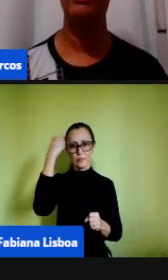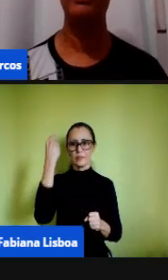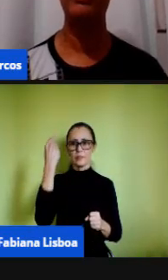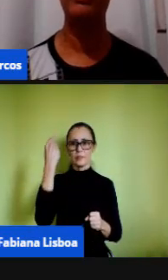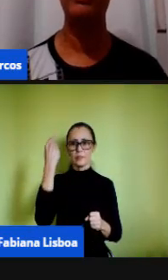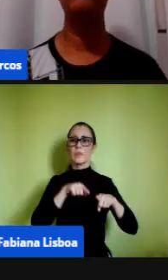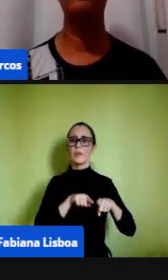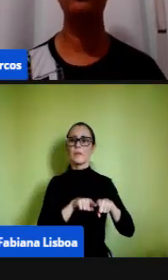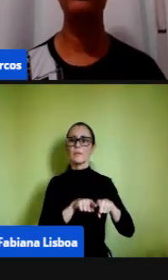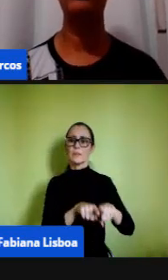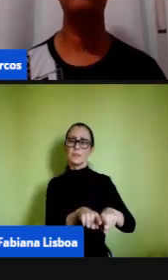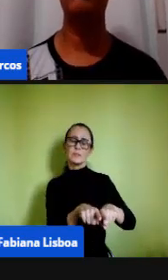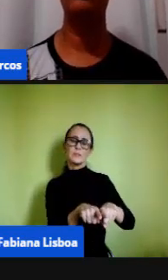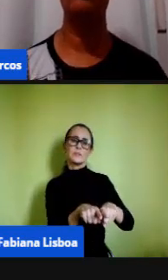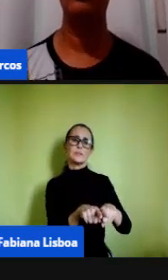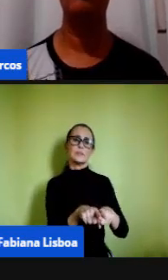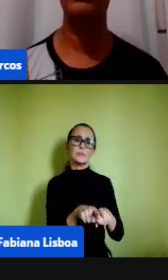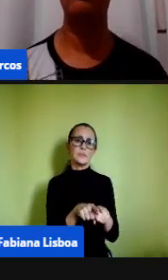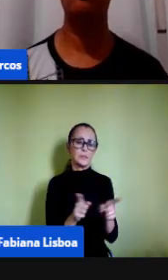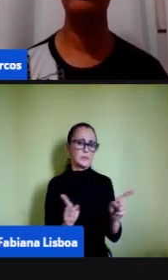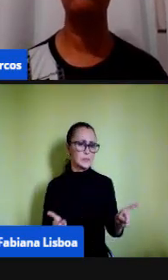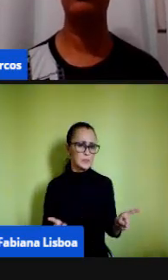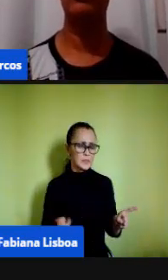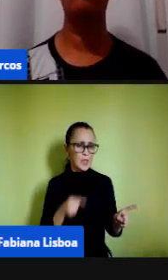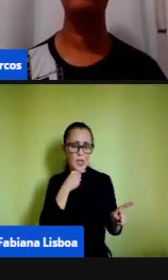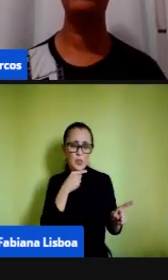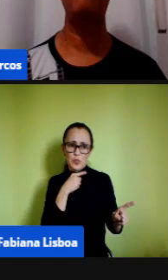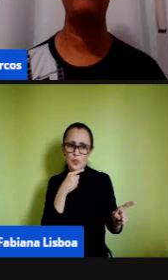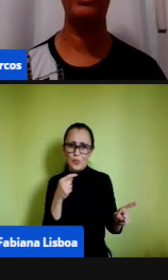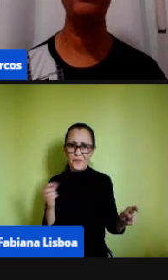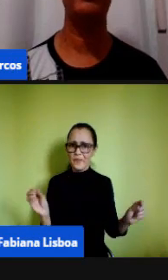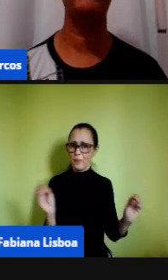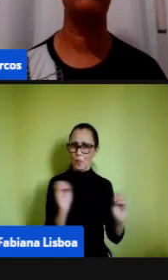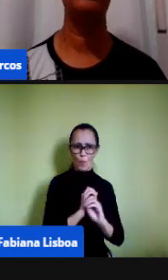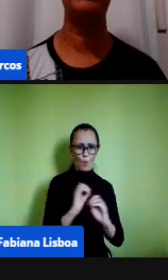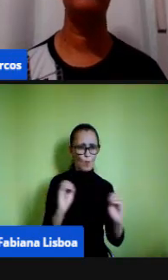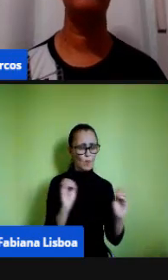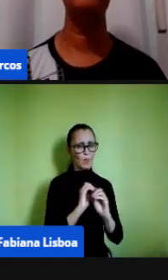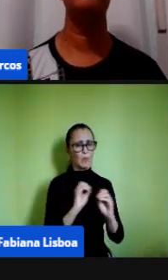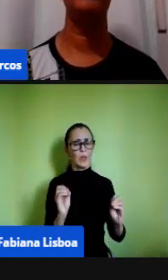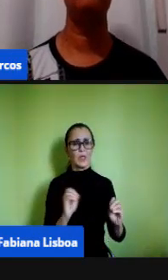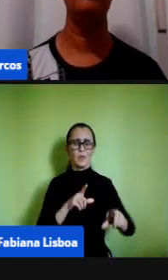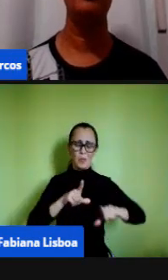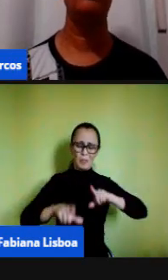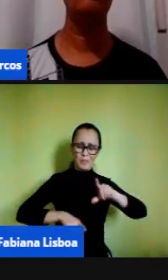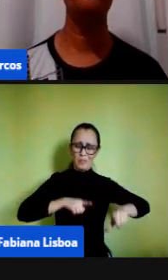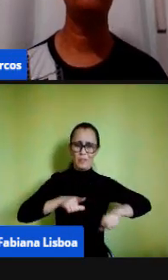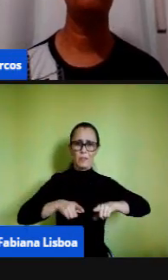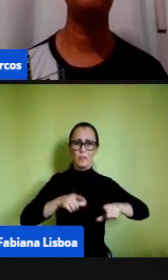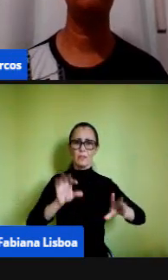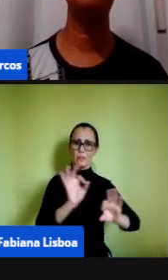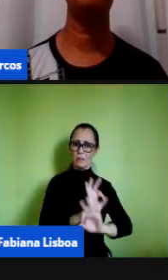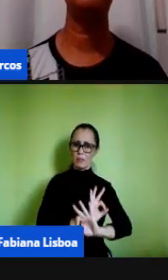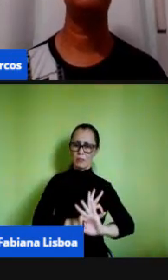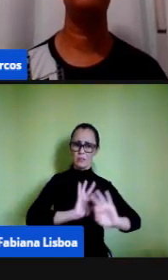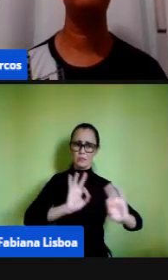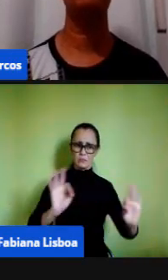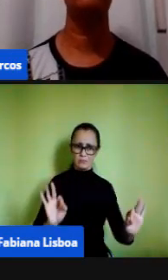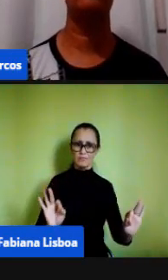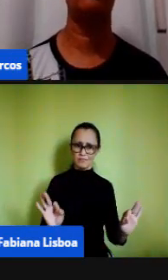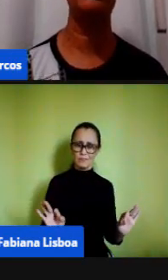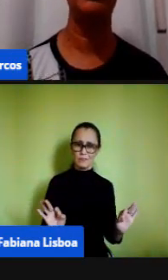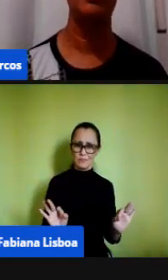parceria, e não tenho dúvida que o trabalho pedagógico ocorrerá bem, né, na unidade de ensino, conforme, então, as